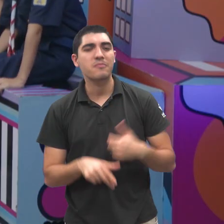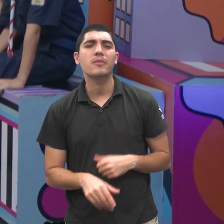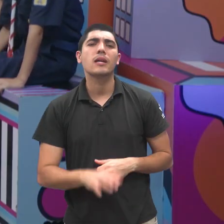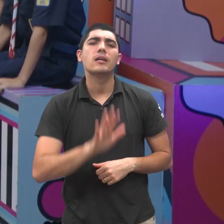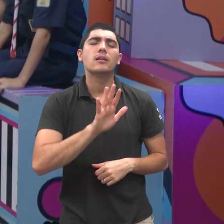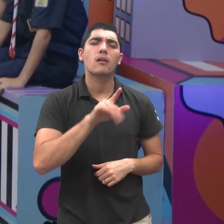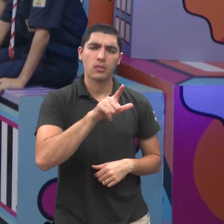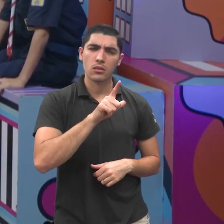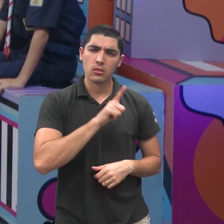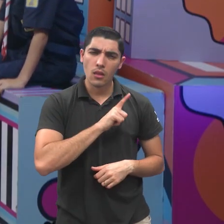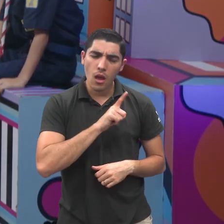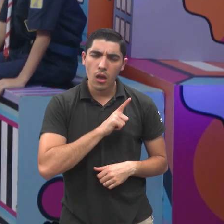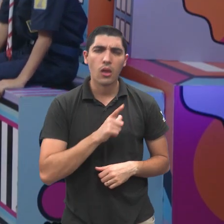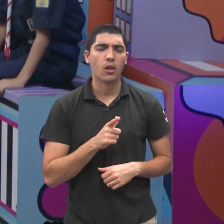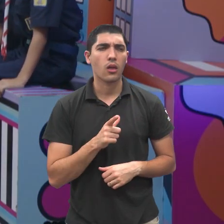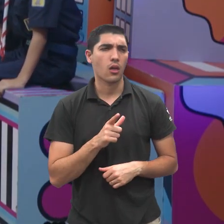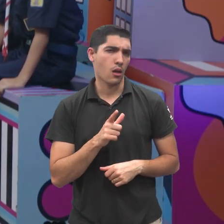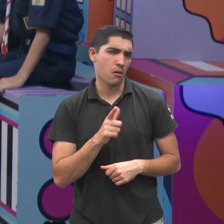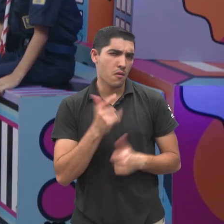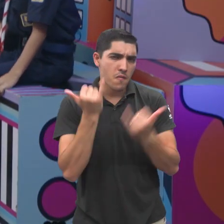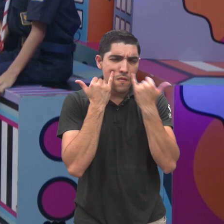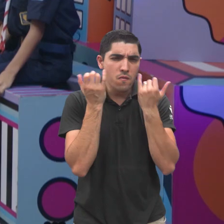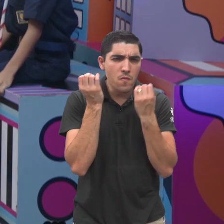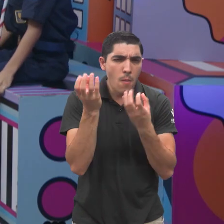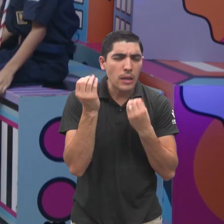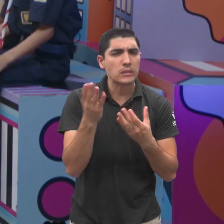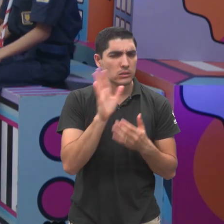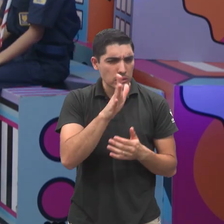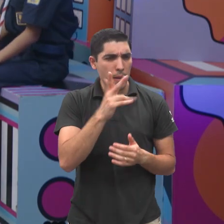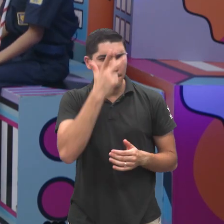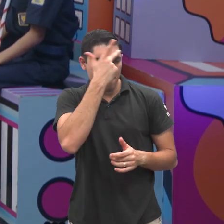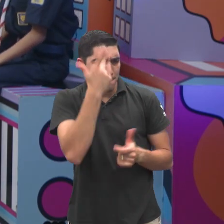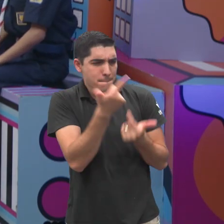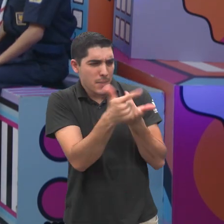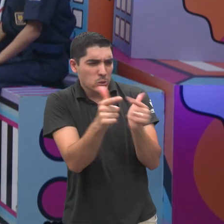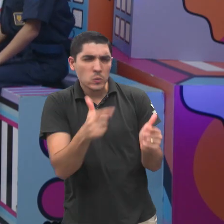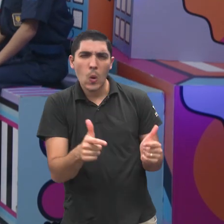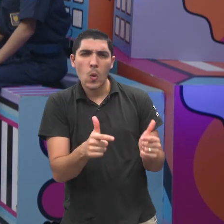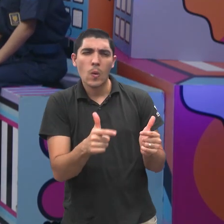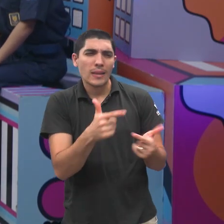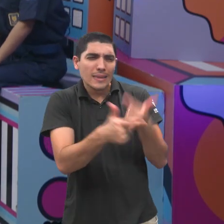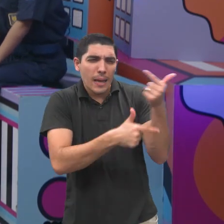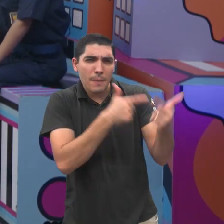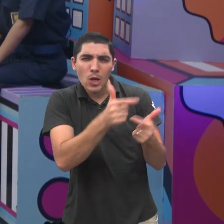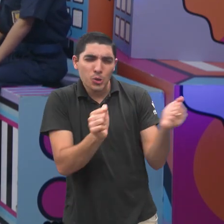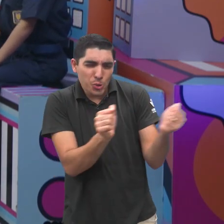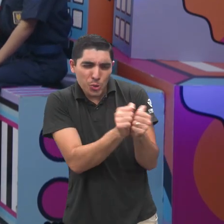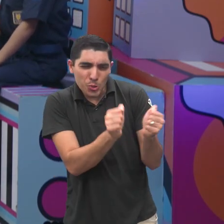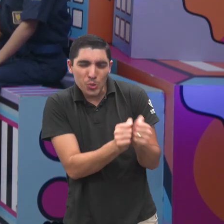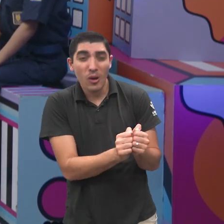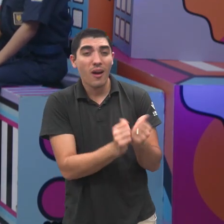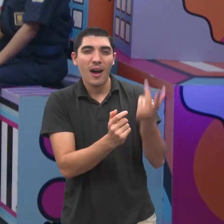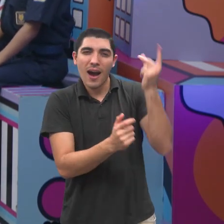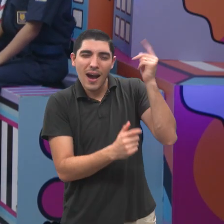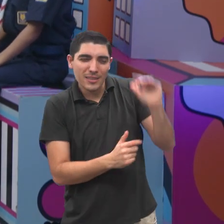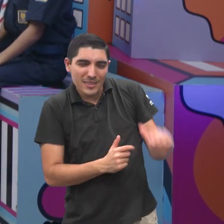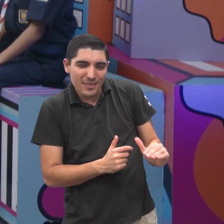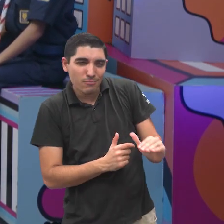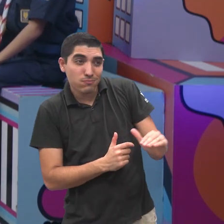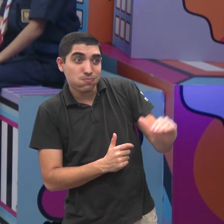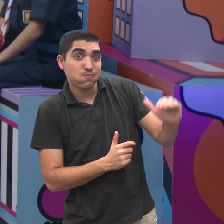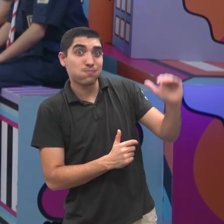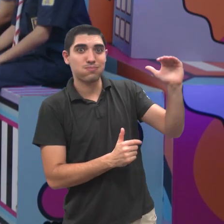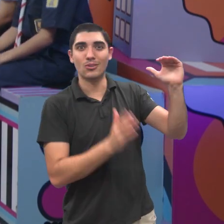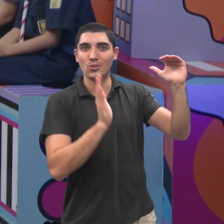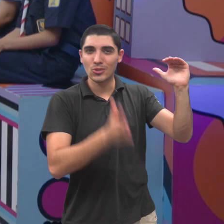têm relatos? Vocês que já trabalham há tanto tempo com tanta gente, já tiveram tantos lobinhos que hoje já são adultos, mas pessoas